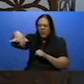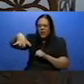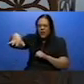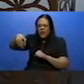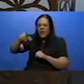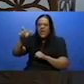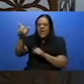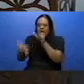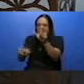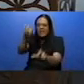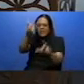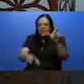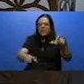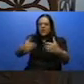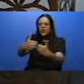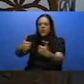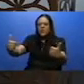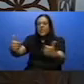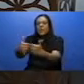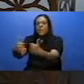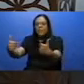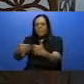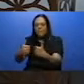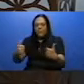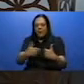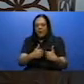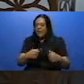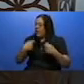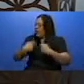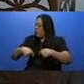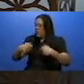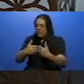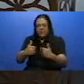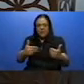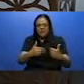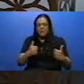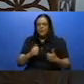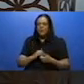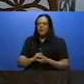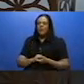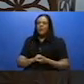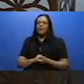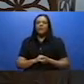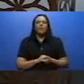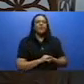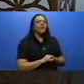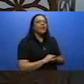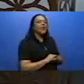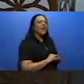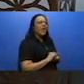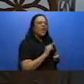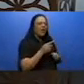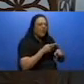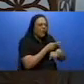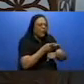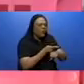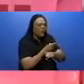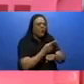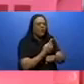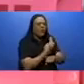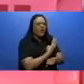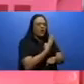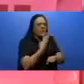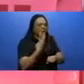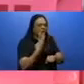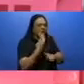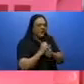dar muito trabalho separar plástico, separar... Então não precisa. Eu vou entrar naquele site que a senhora passou para